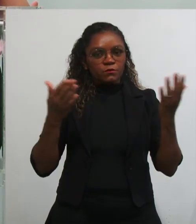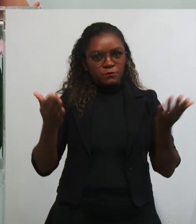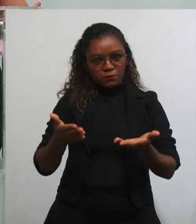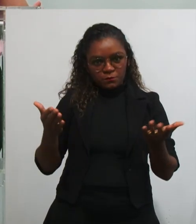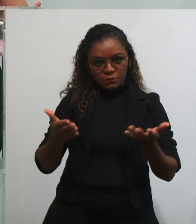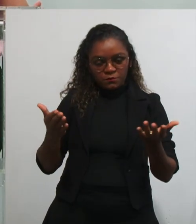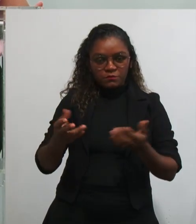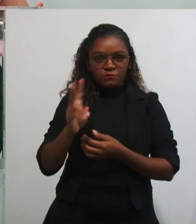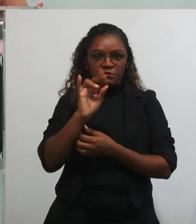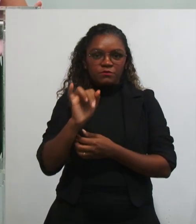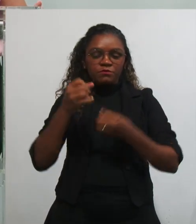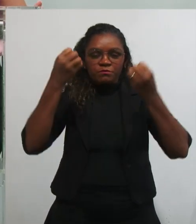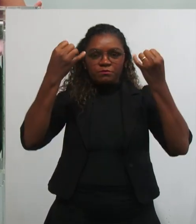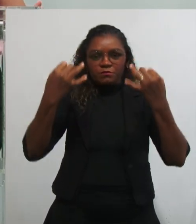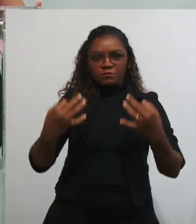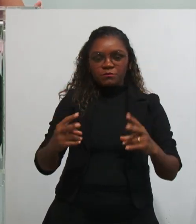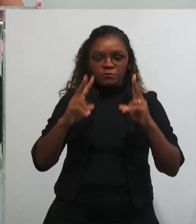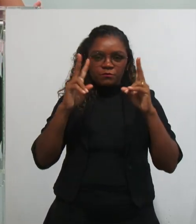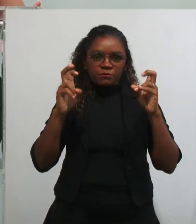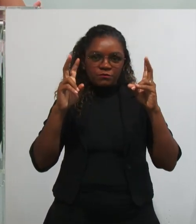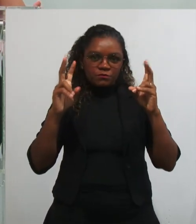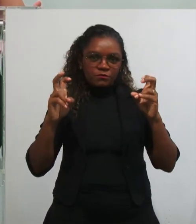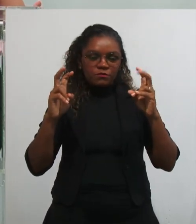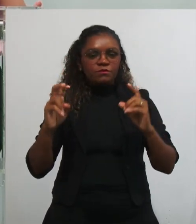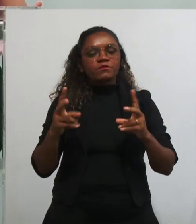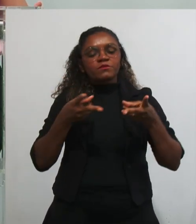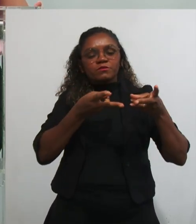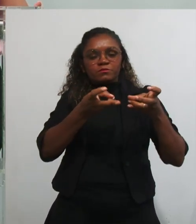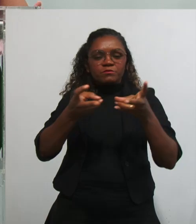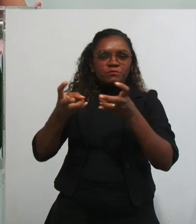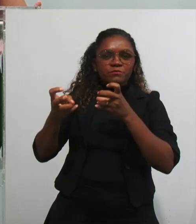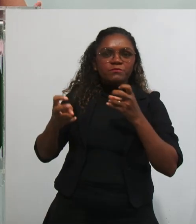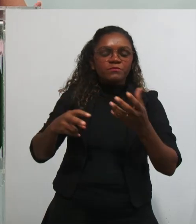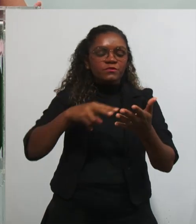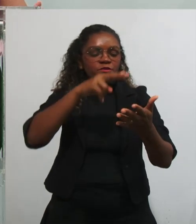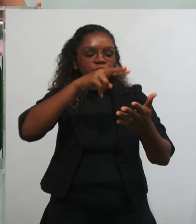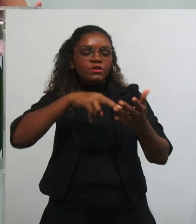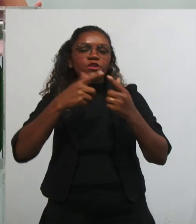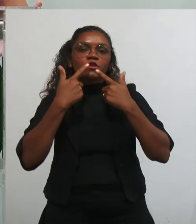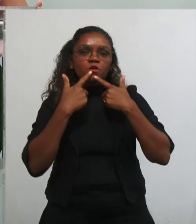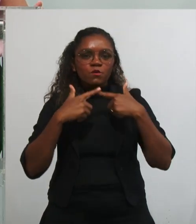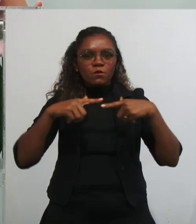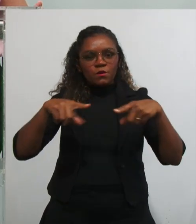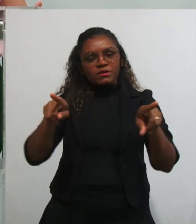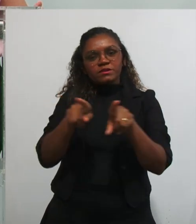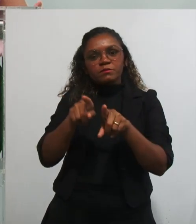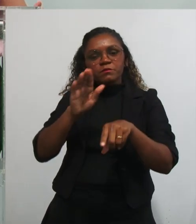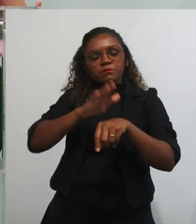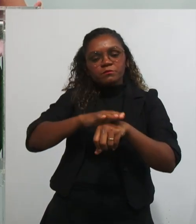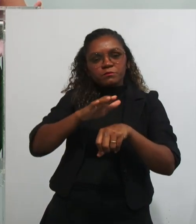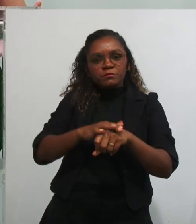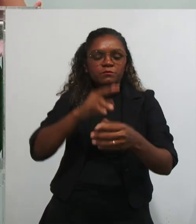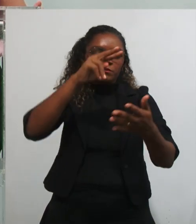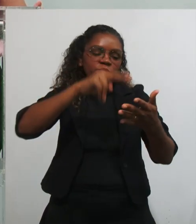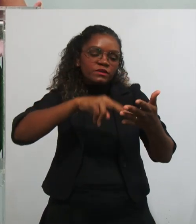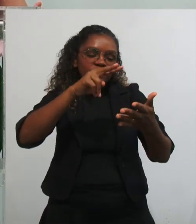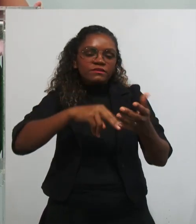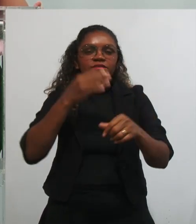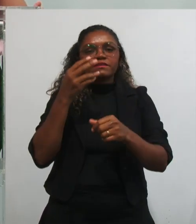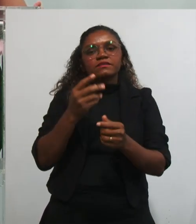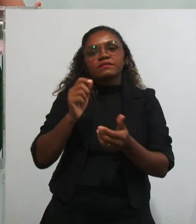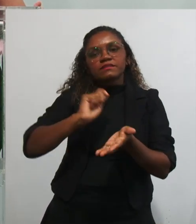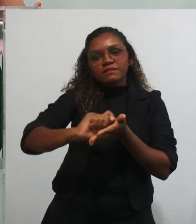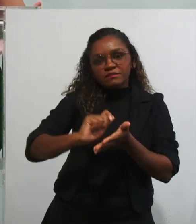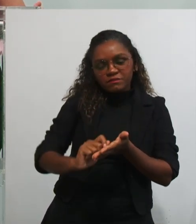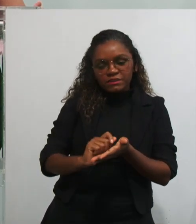Hoje nós vamos falar sobre concepções de linguagem e também o ato de ler e escrever como práticas sociais.